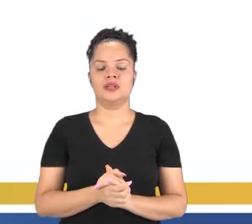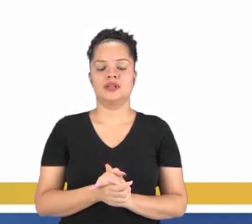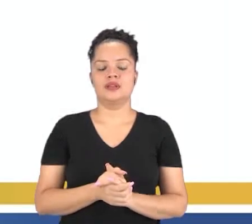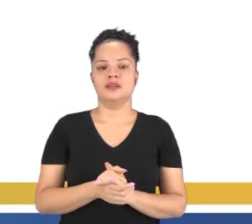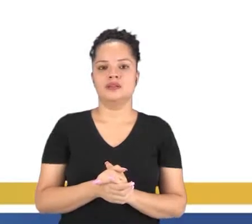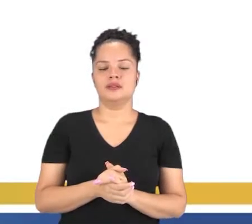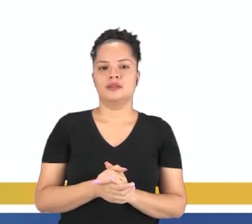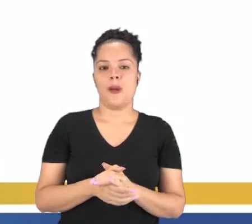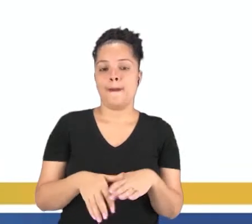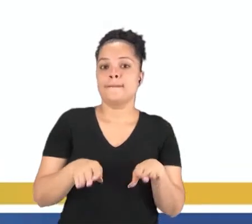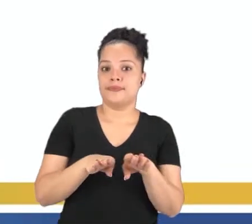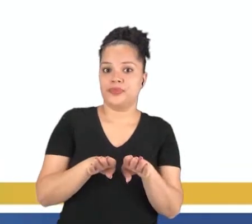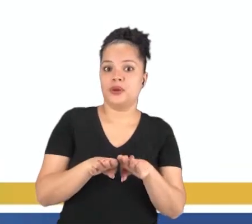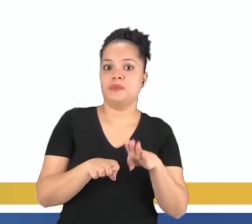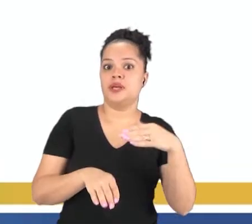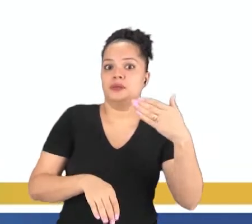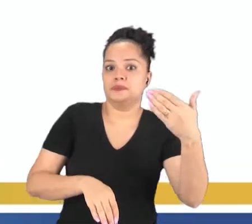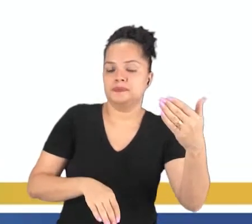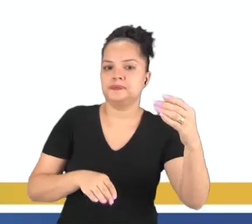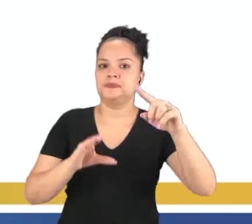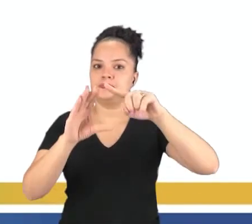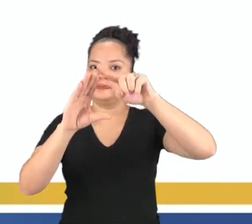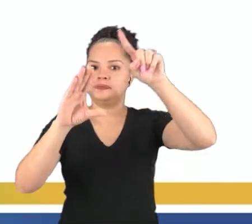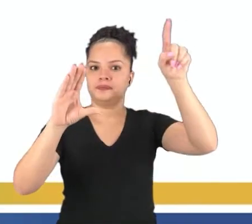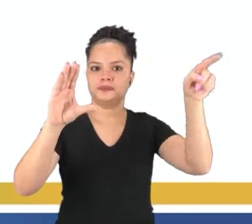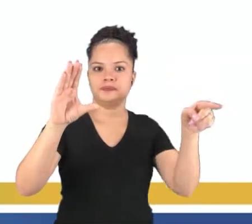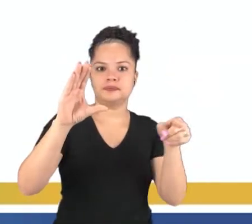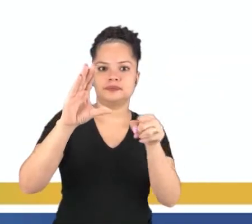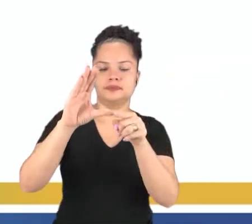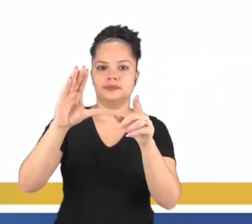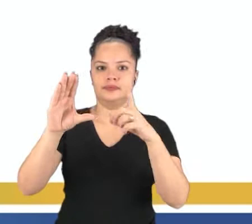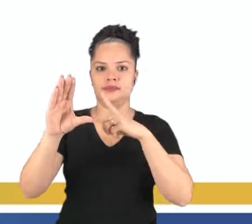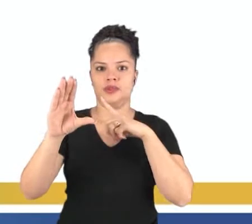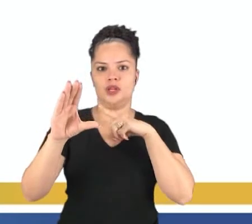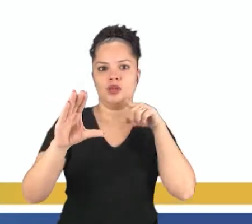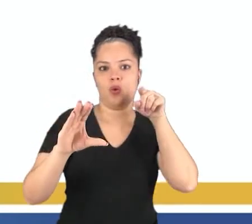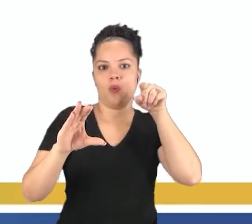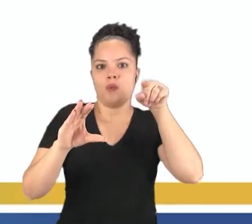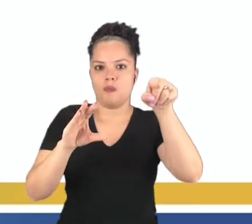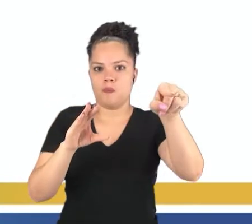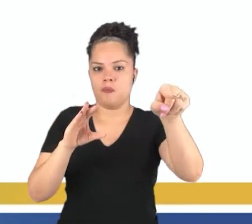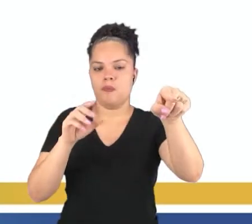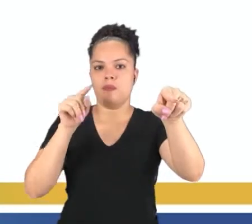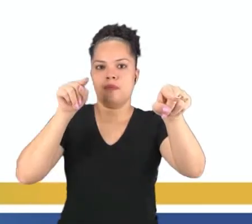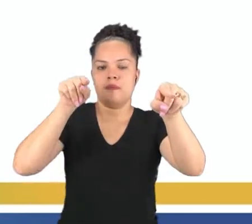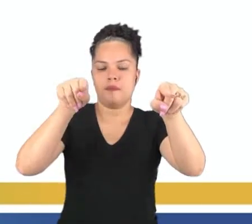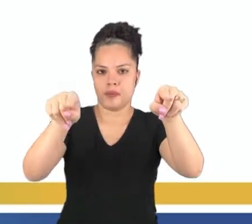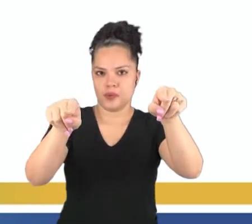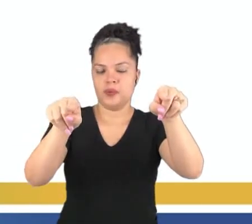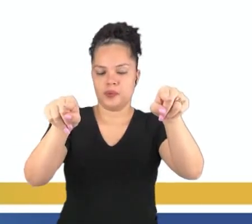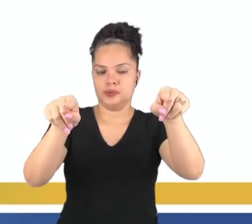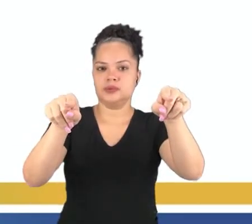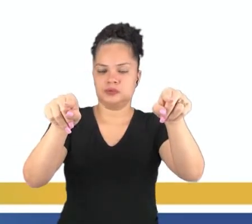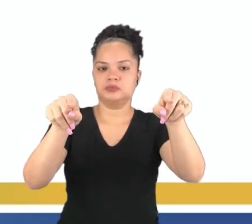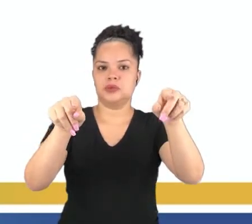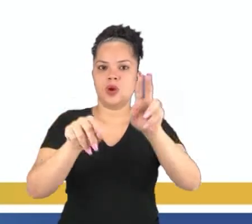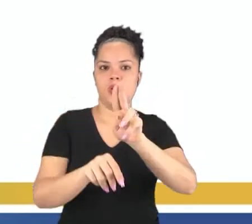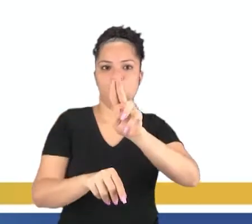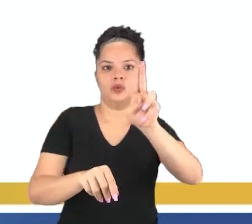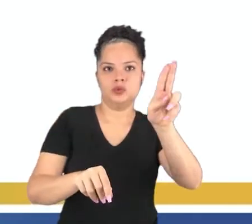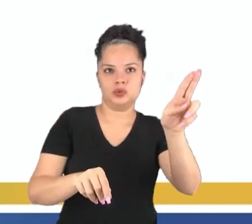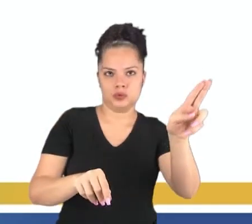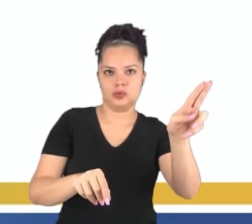Agora, quando duas circunferências possuem apenas um ponto em comum, dizemos que tratam-se